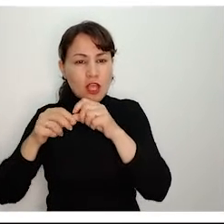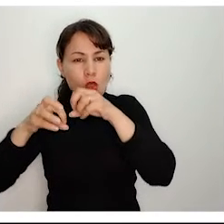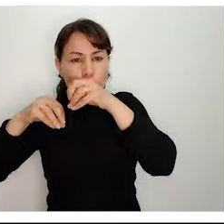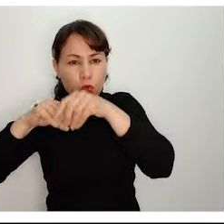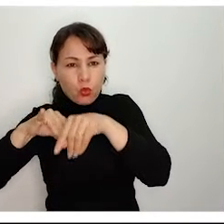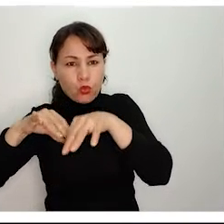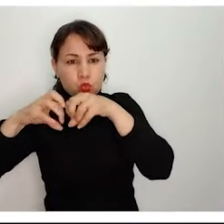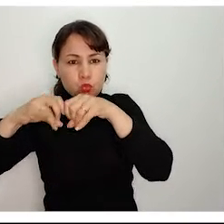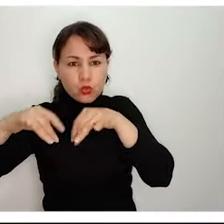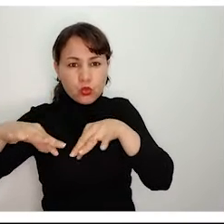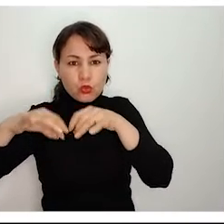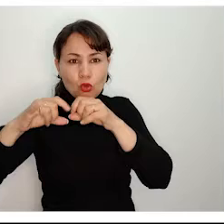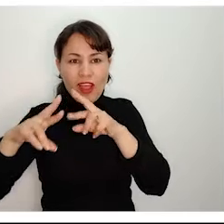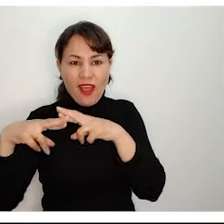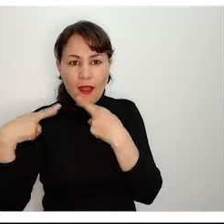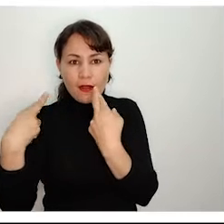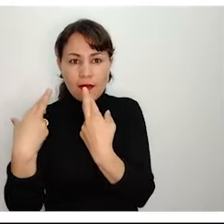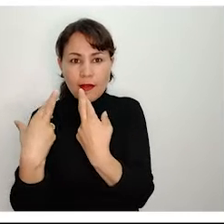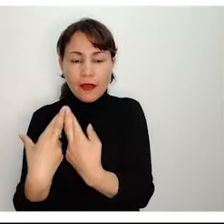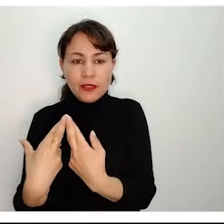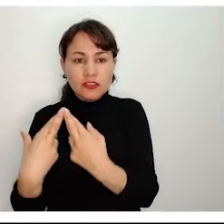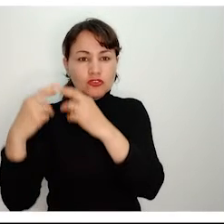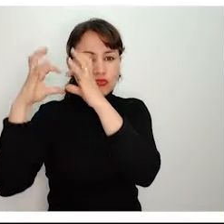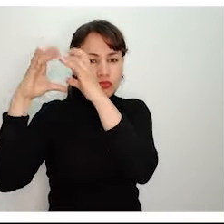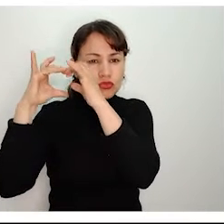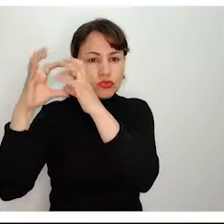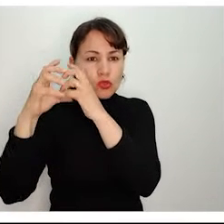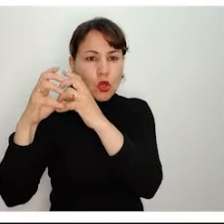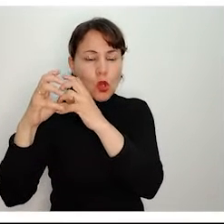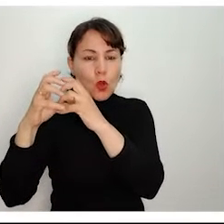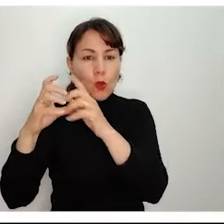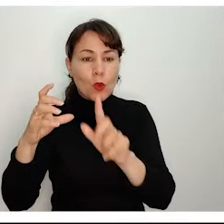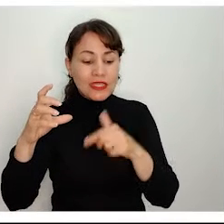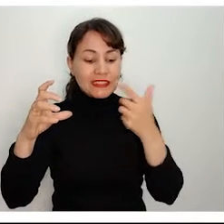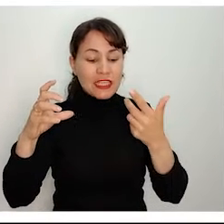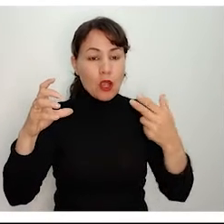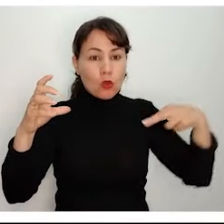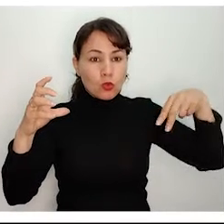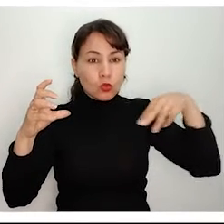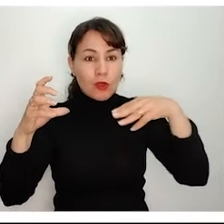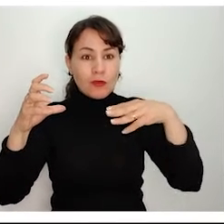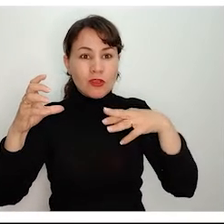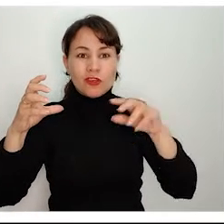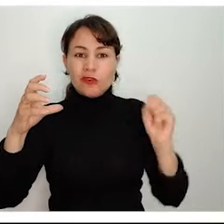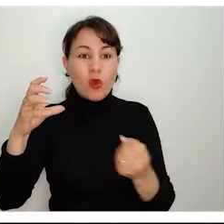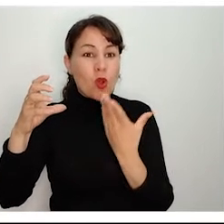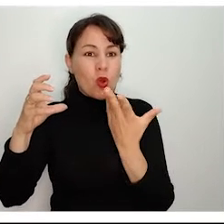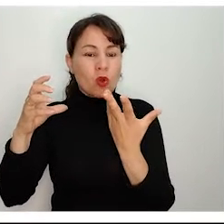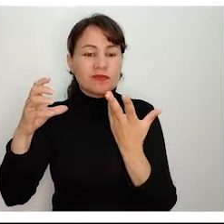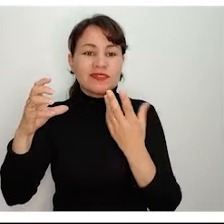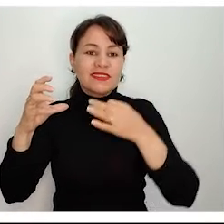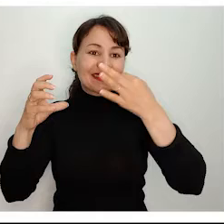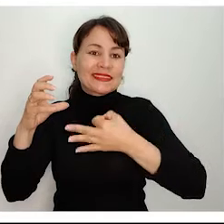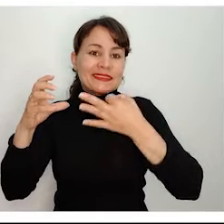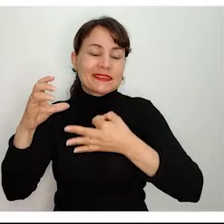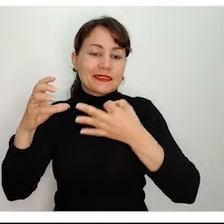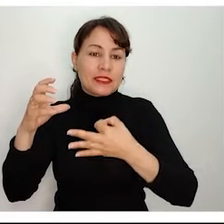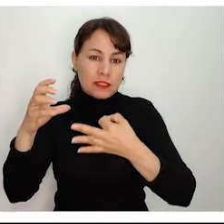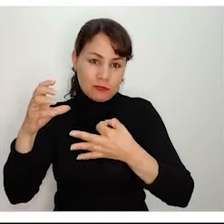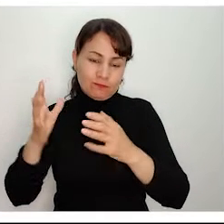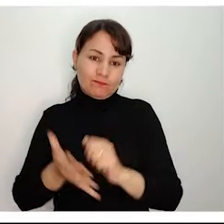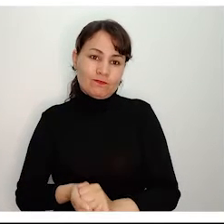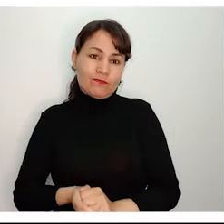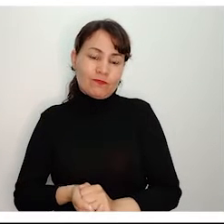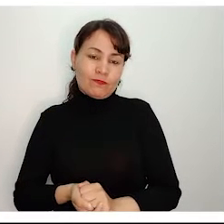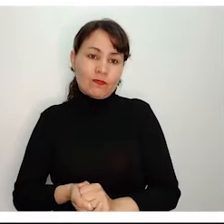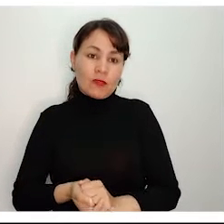as sinapses, construindo as redes neuronais. E se algo não correr exatamente muito bem, se algo não